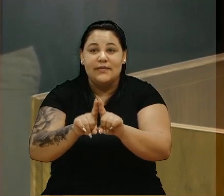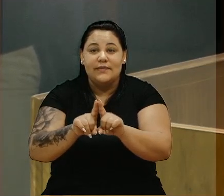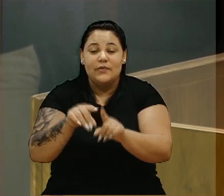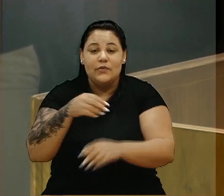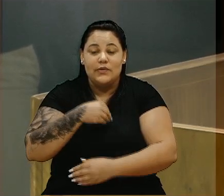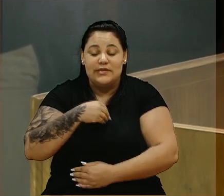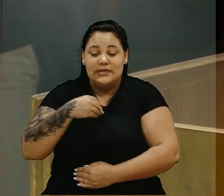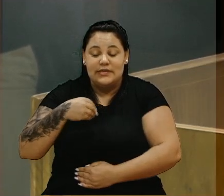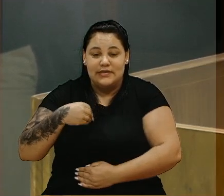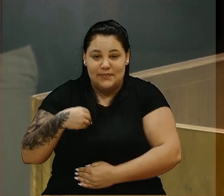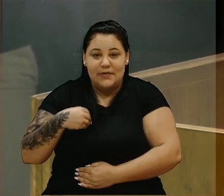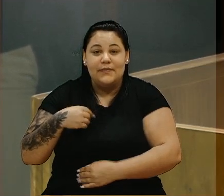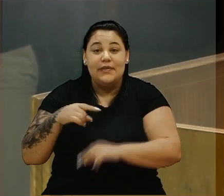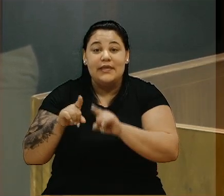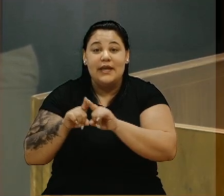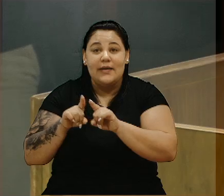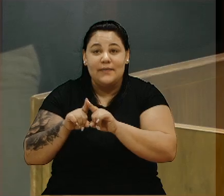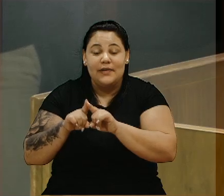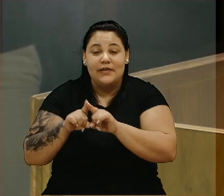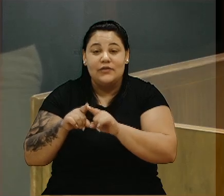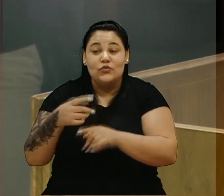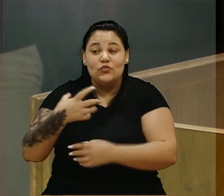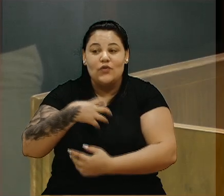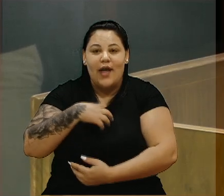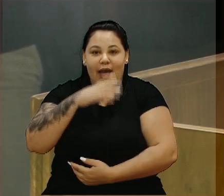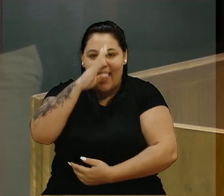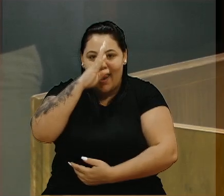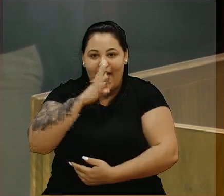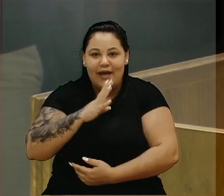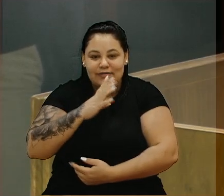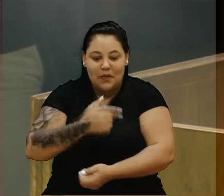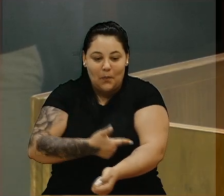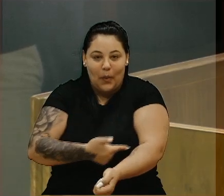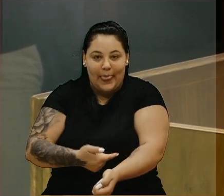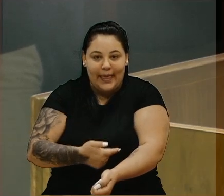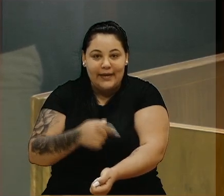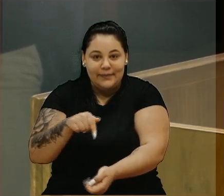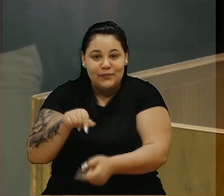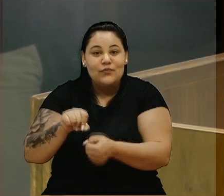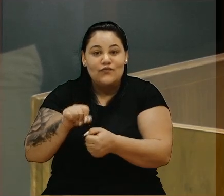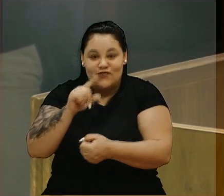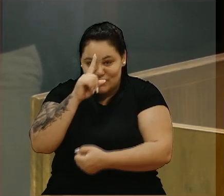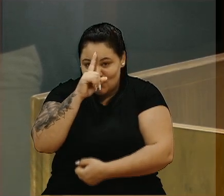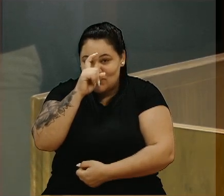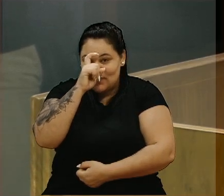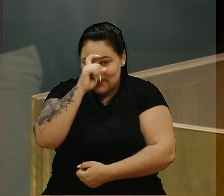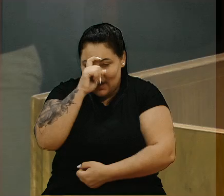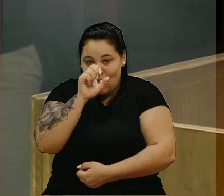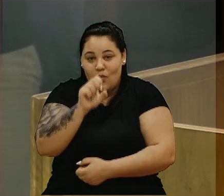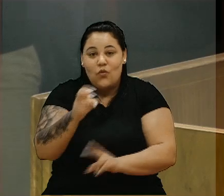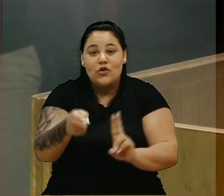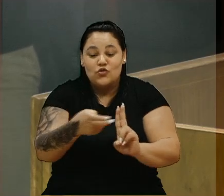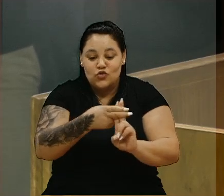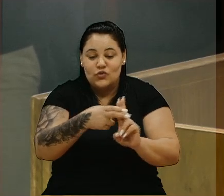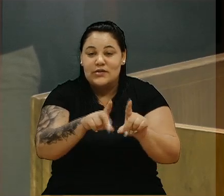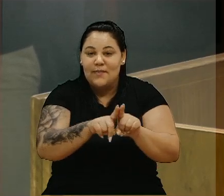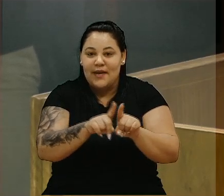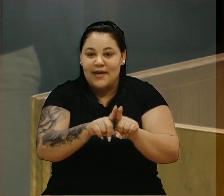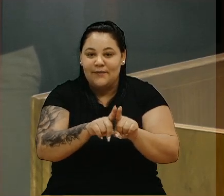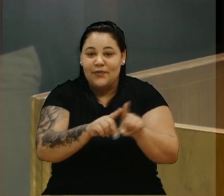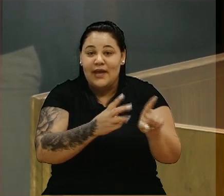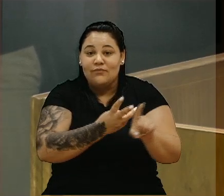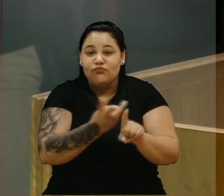cariótipo de forma gratuita pelos hospitais públicos pelo SUS. Essas leis garantem não